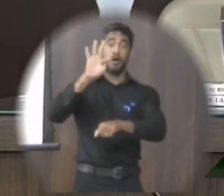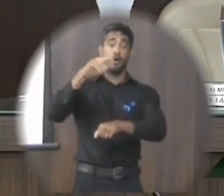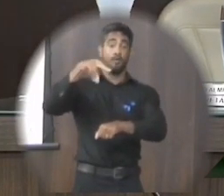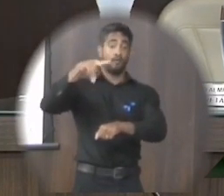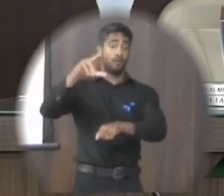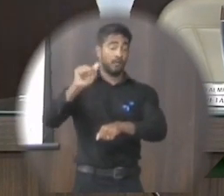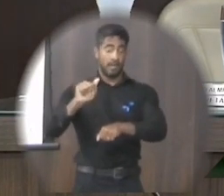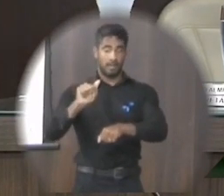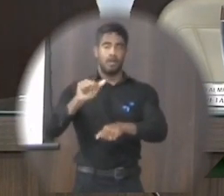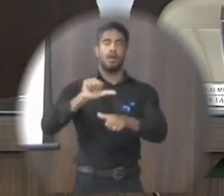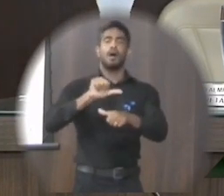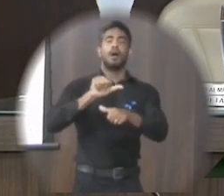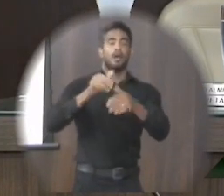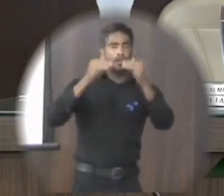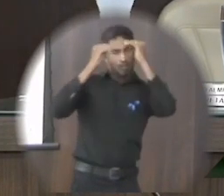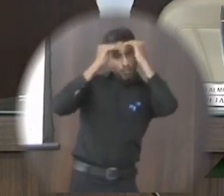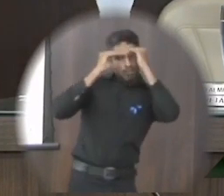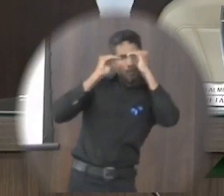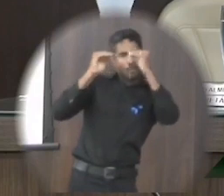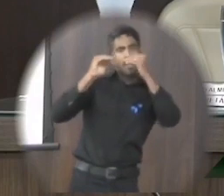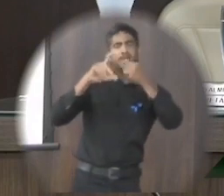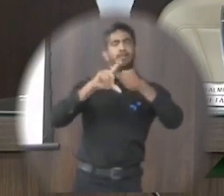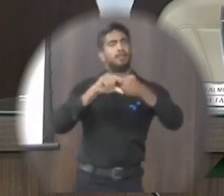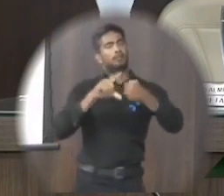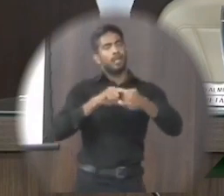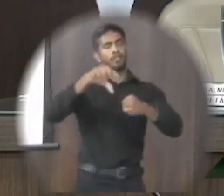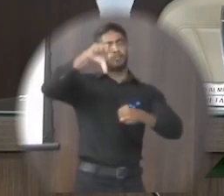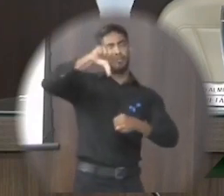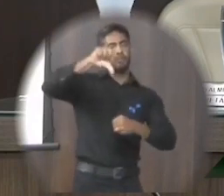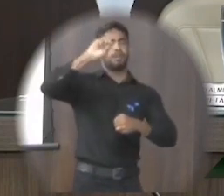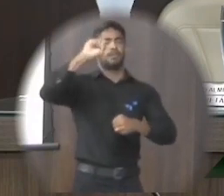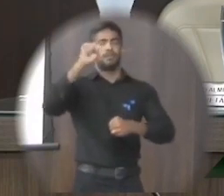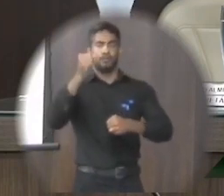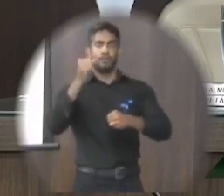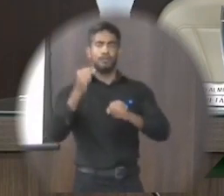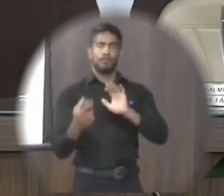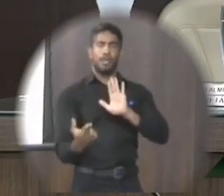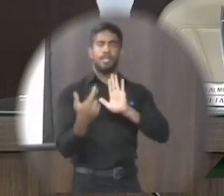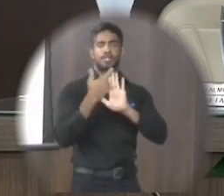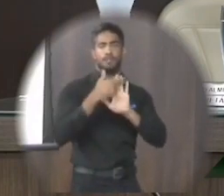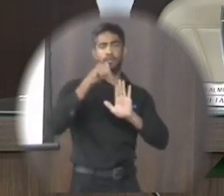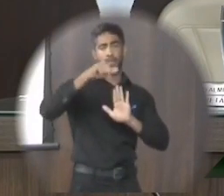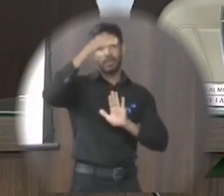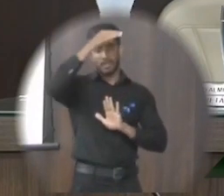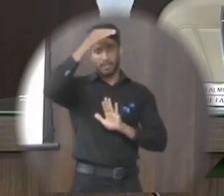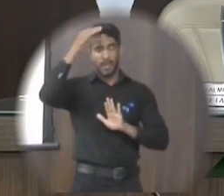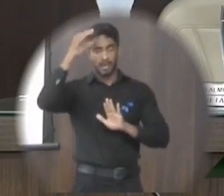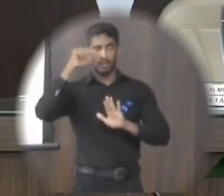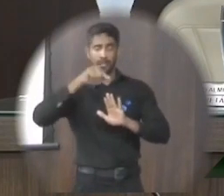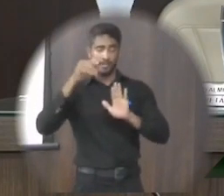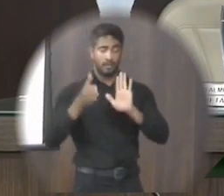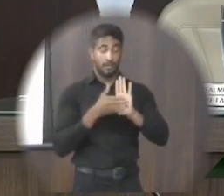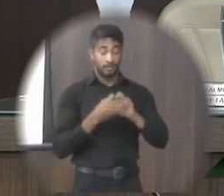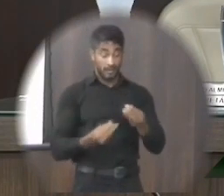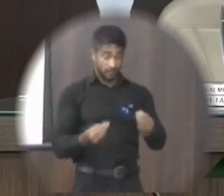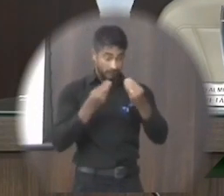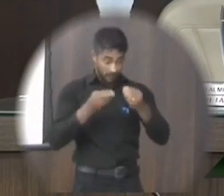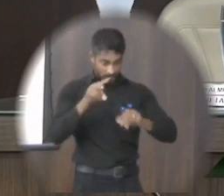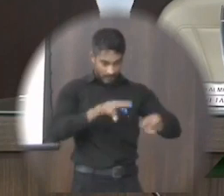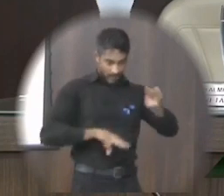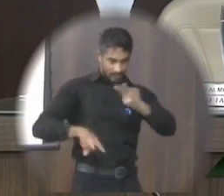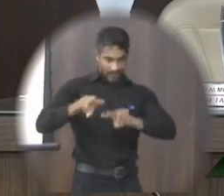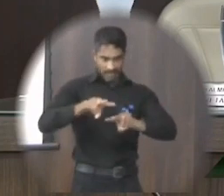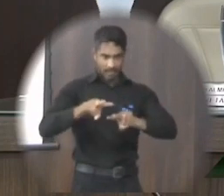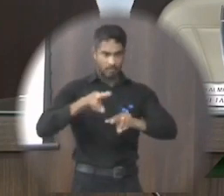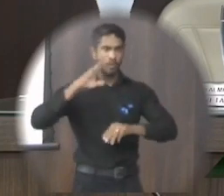em atendimento ao artigo 98 do regimento interno desta casa, veio o projeto para análise.